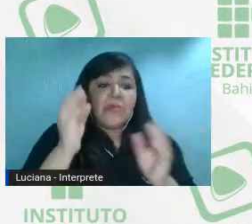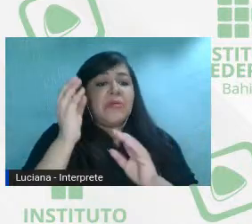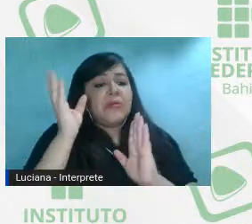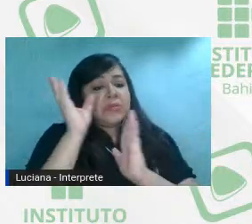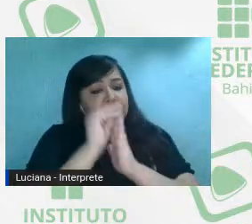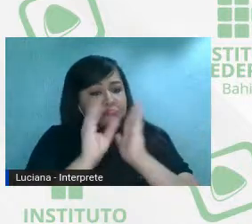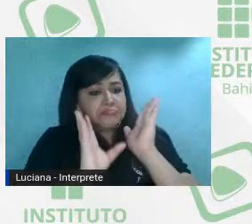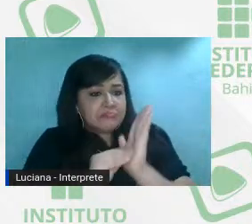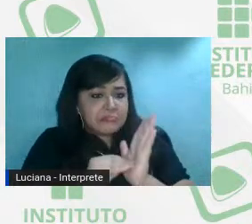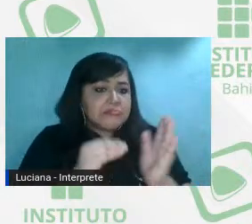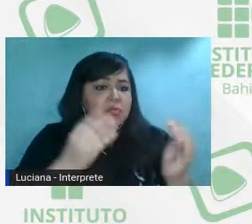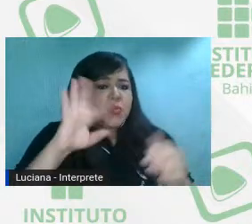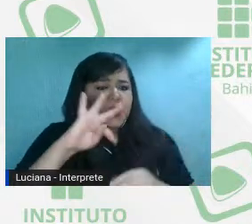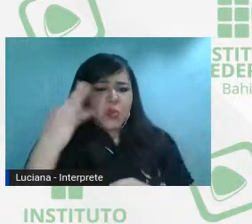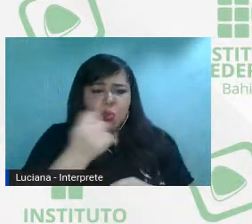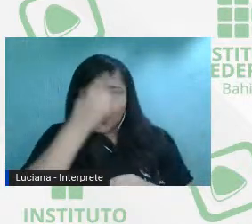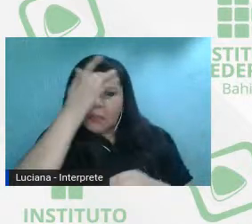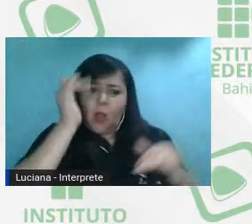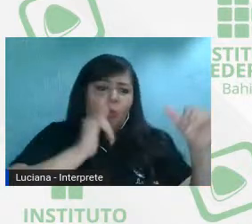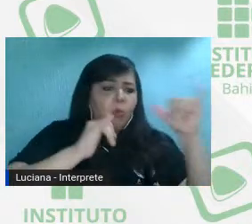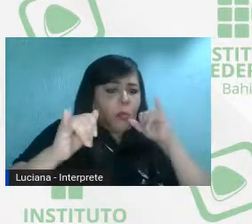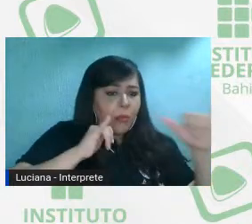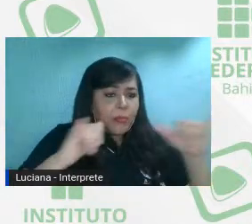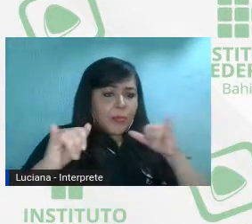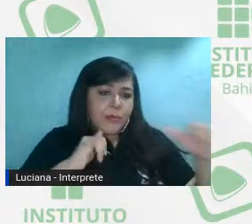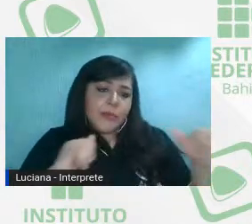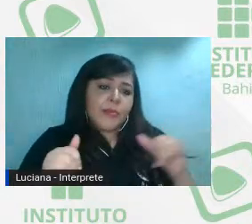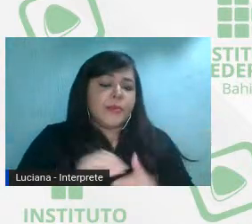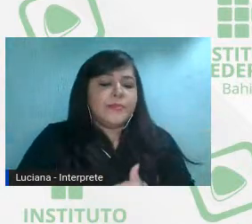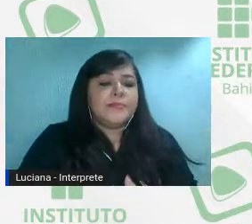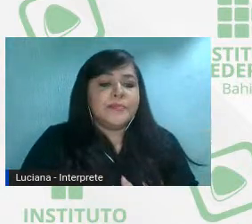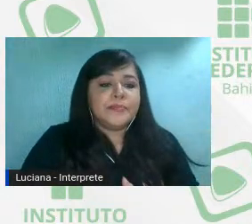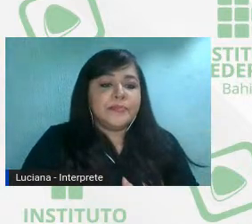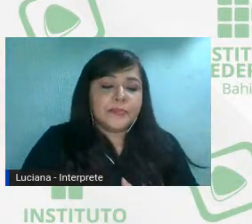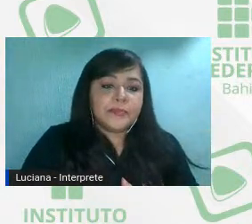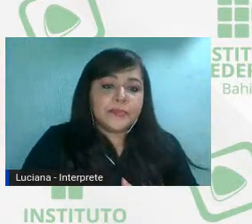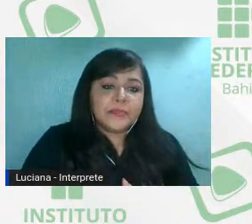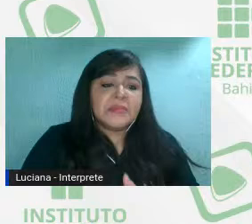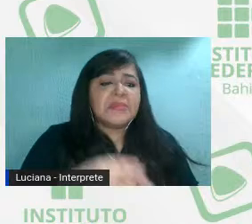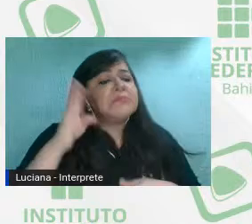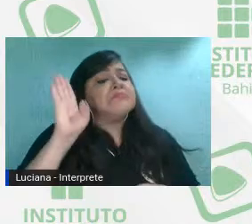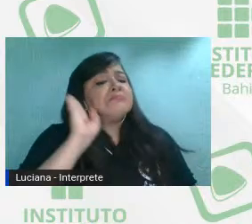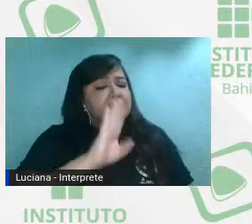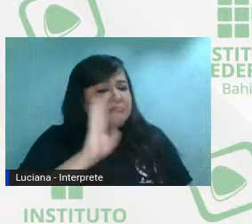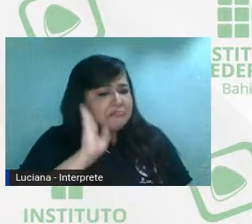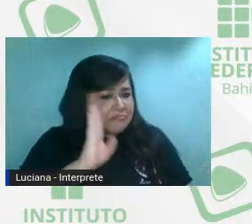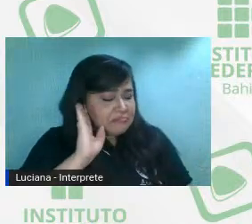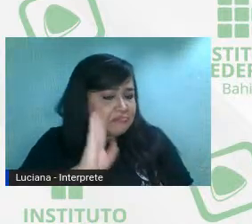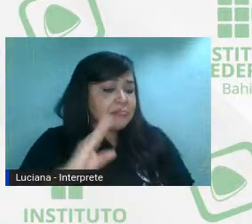Ah, que legal! Eu participei da oficina sobre a